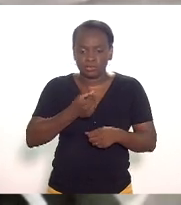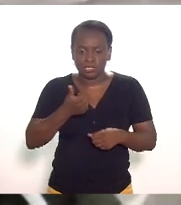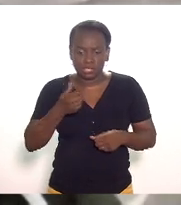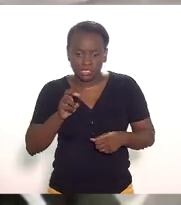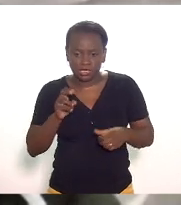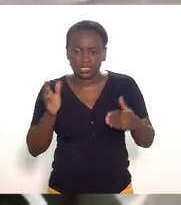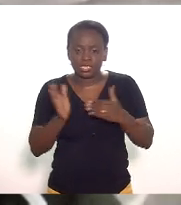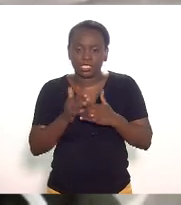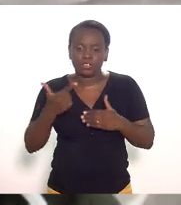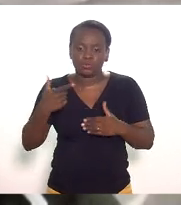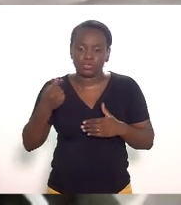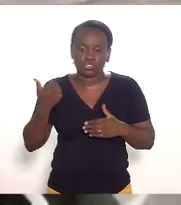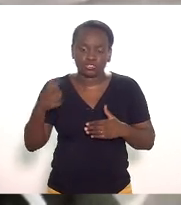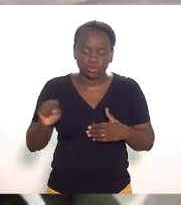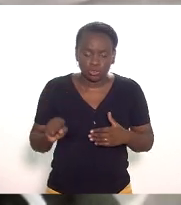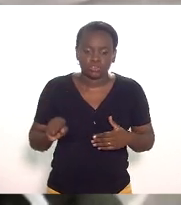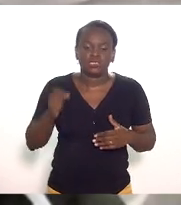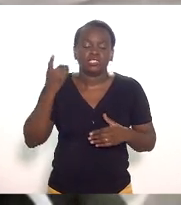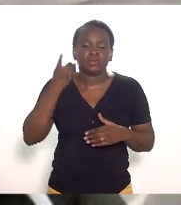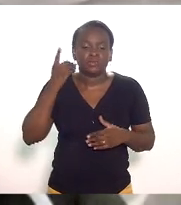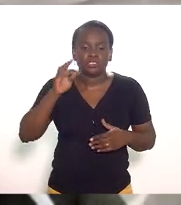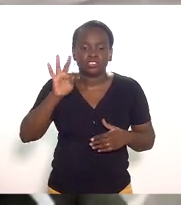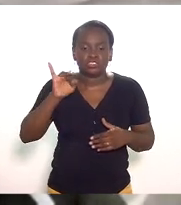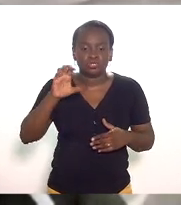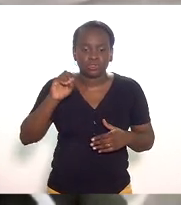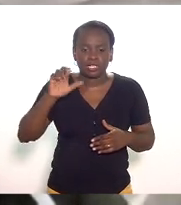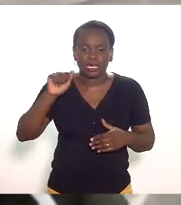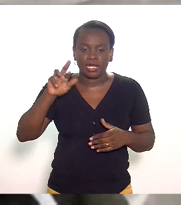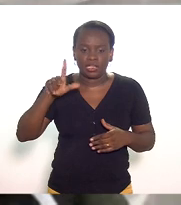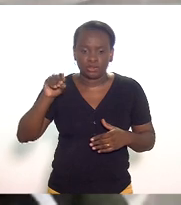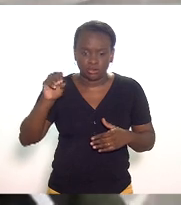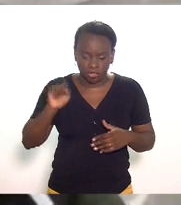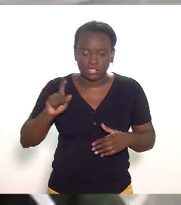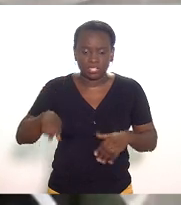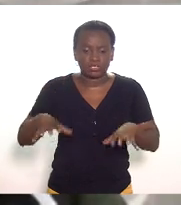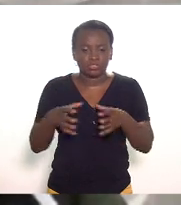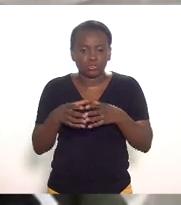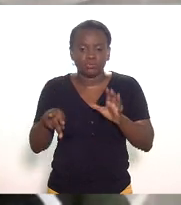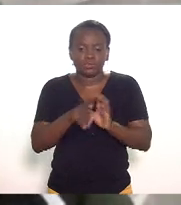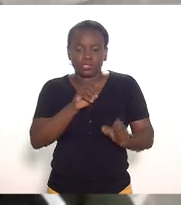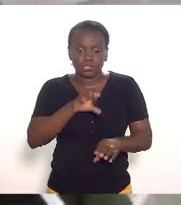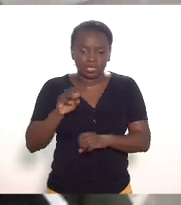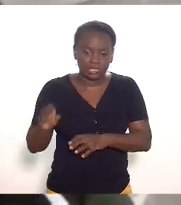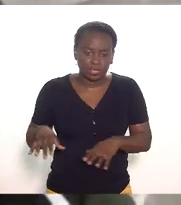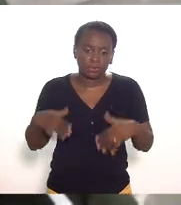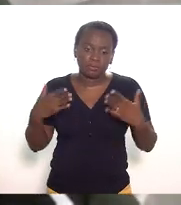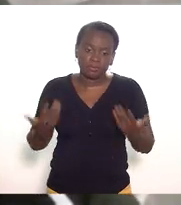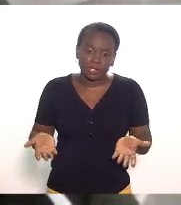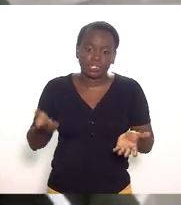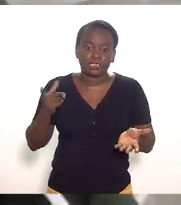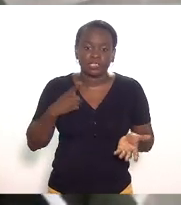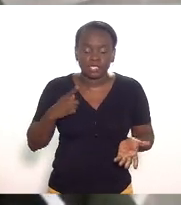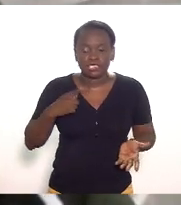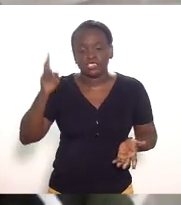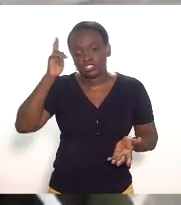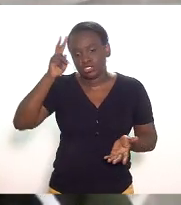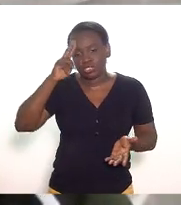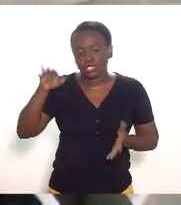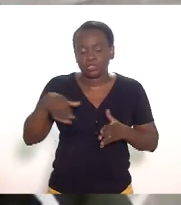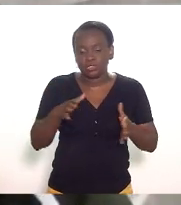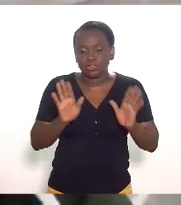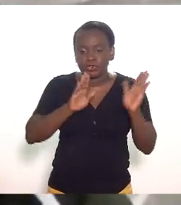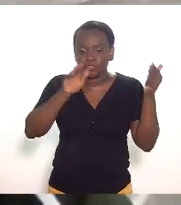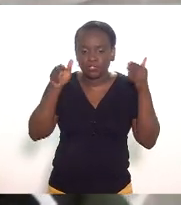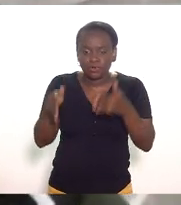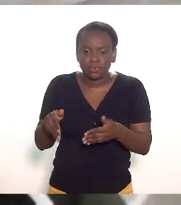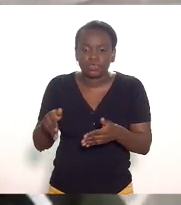a 2018. O deputado Tio Carlos integrava a Comissão de Educação, mas tinha sua trajetória